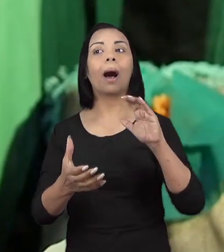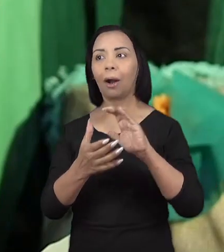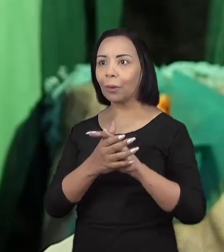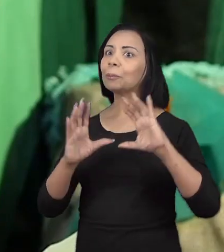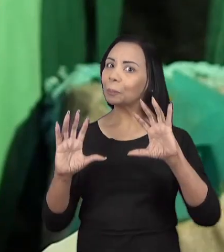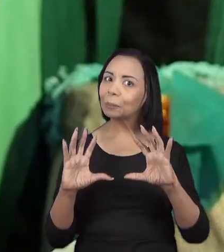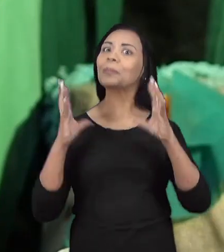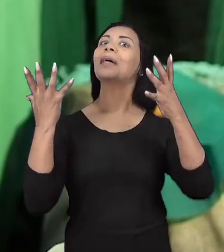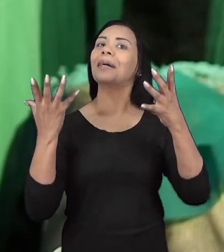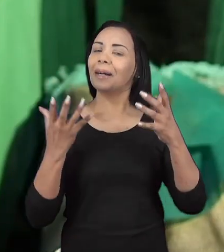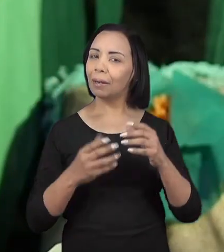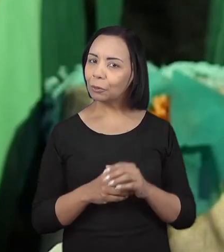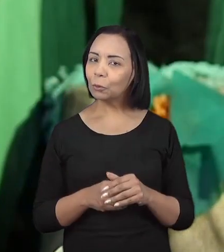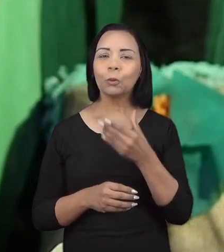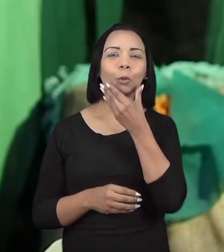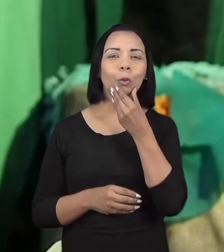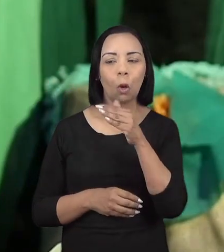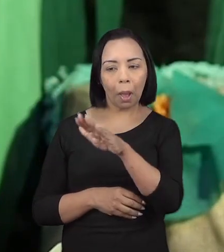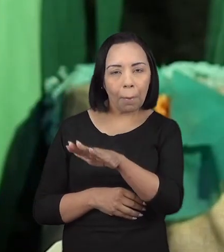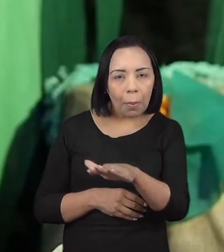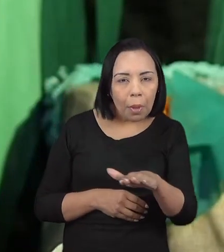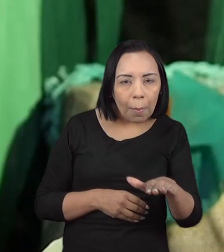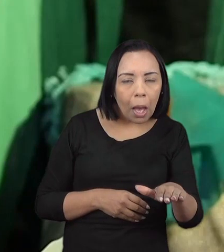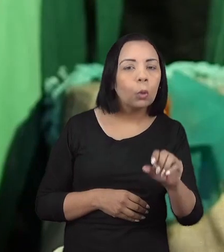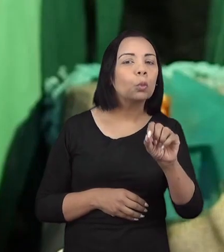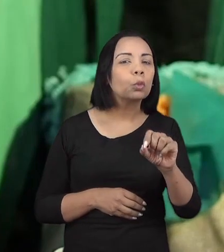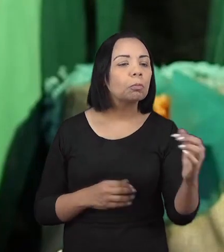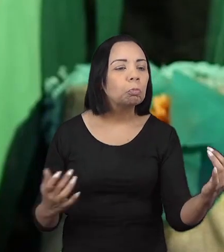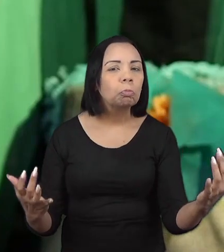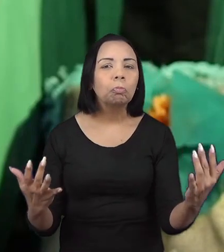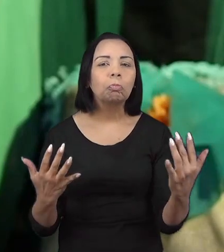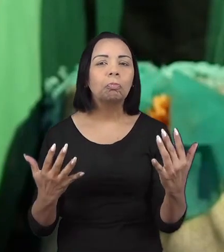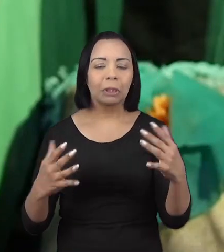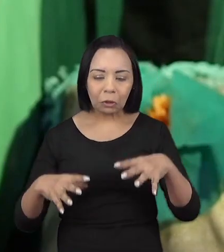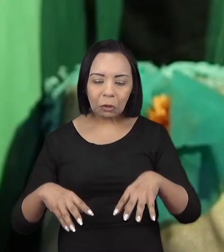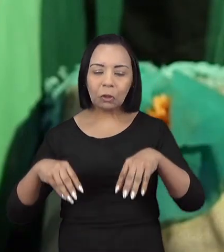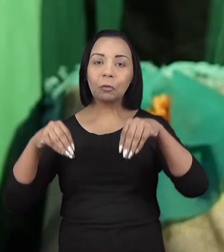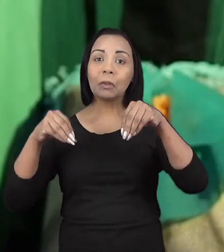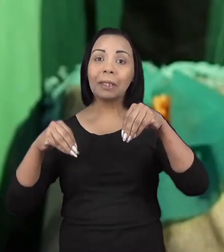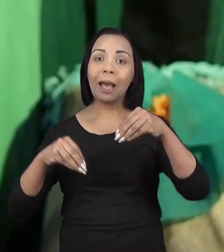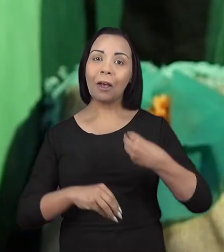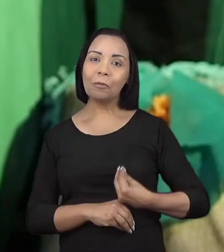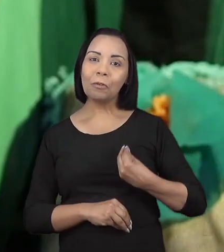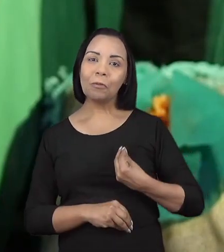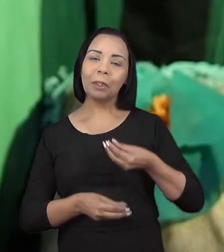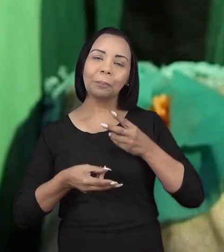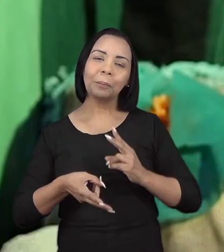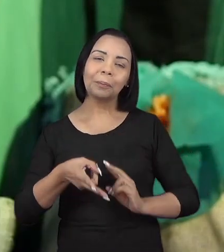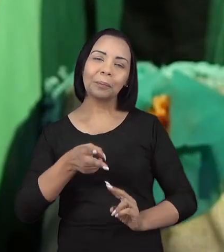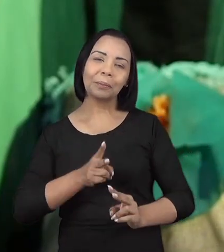casamento foi celebrado. Os anões foram morar no palácio e todos viveram felizes para